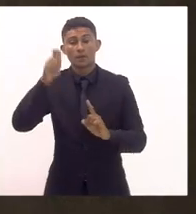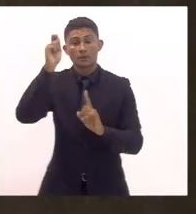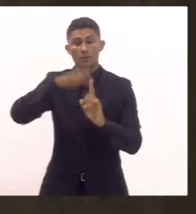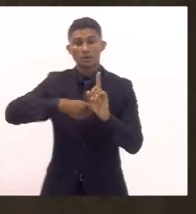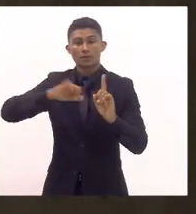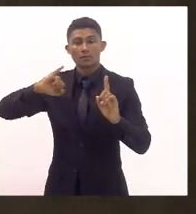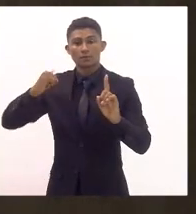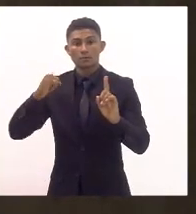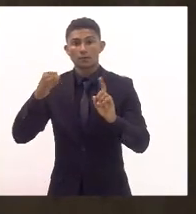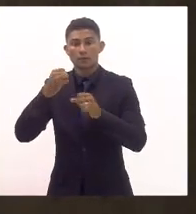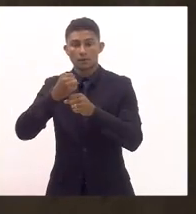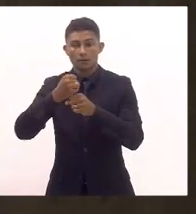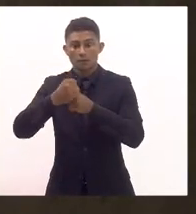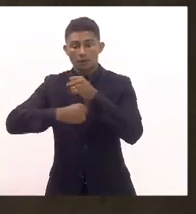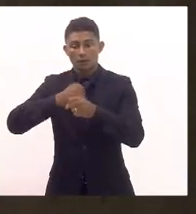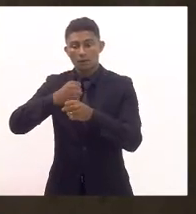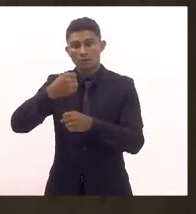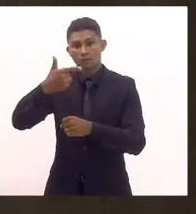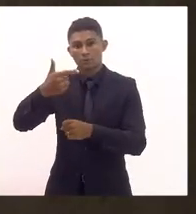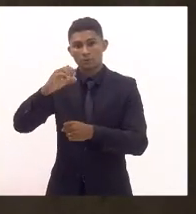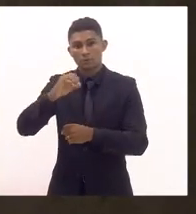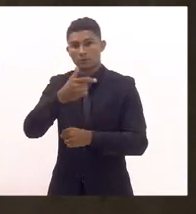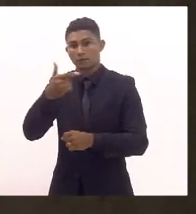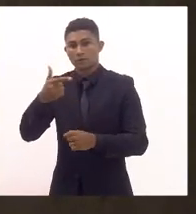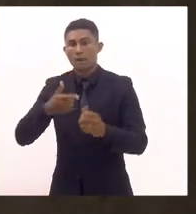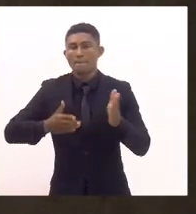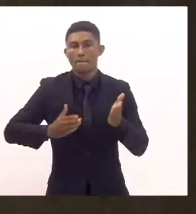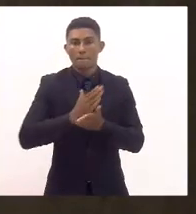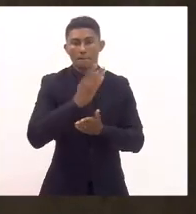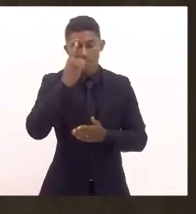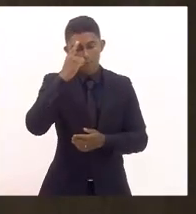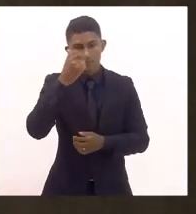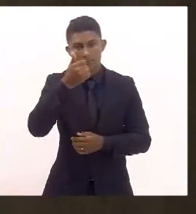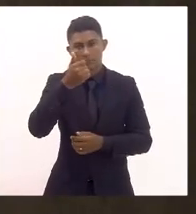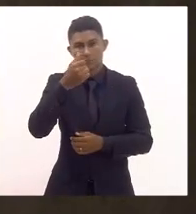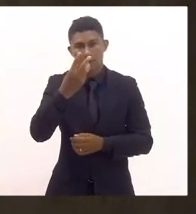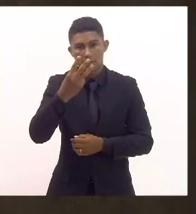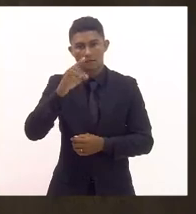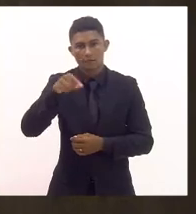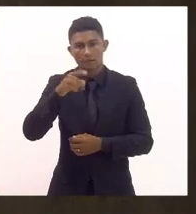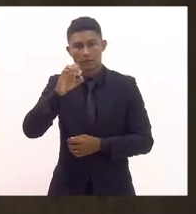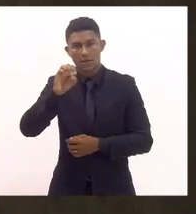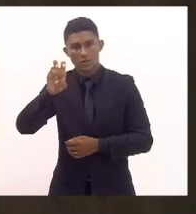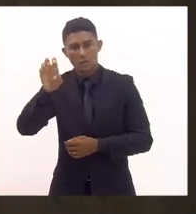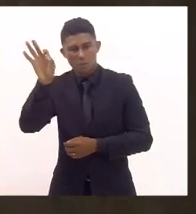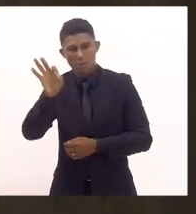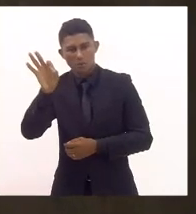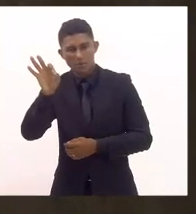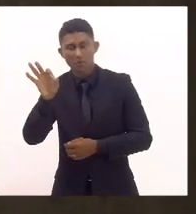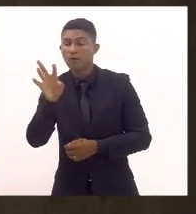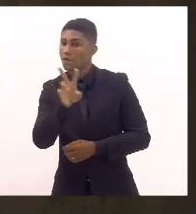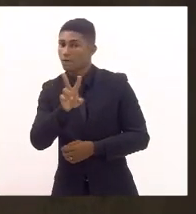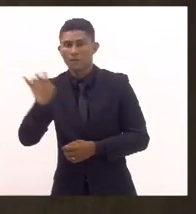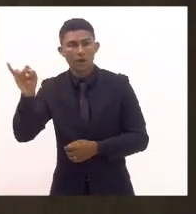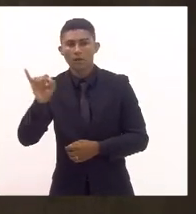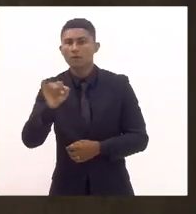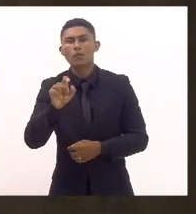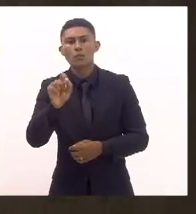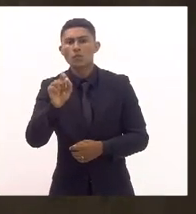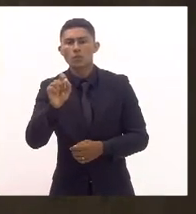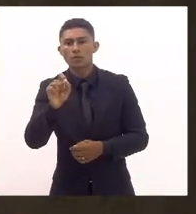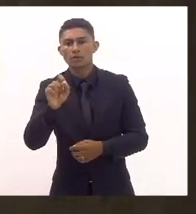janeiro de 2022 de 13,05 por cento ela vai incidir